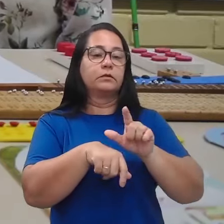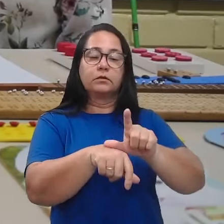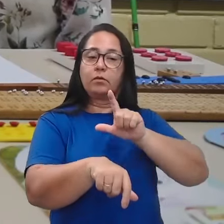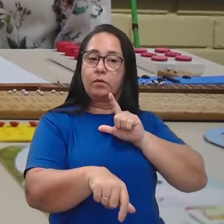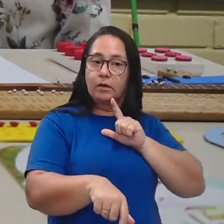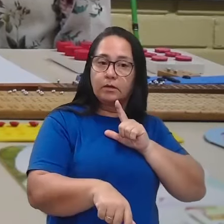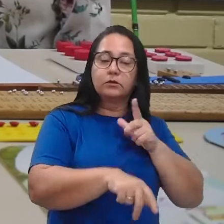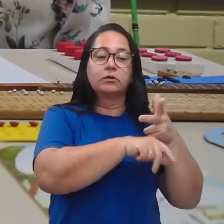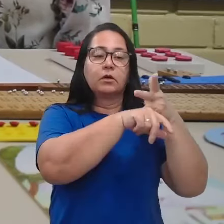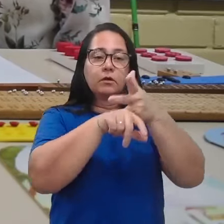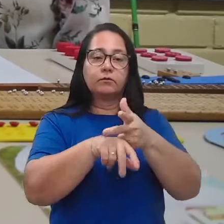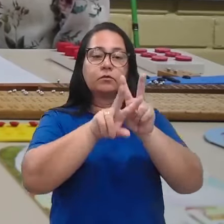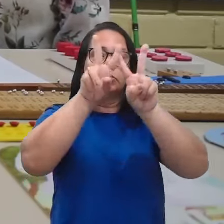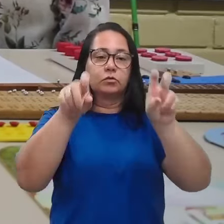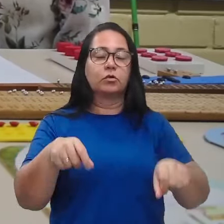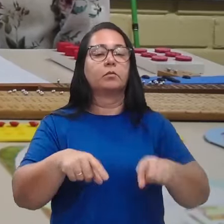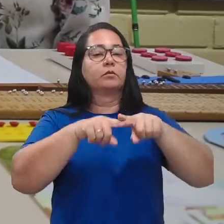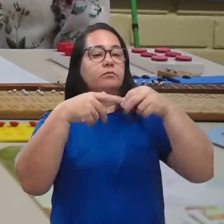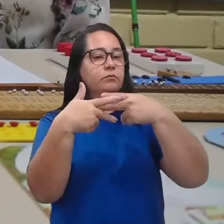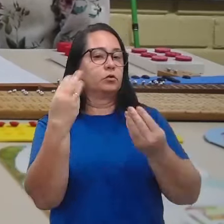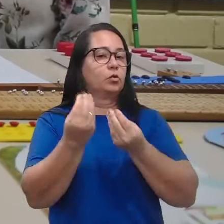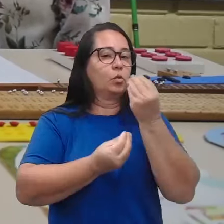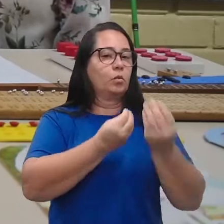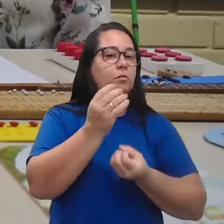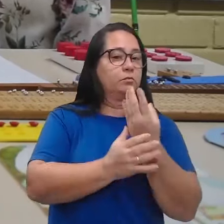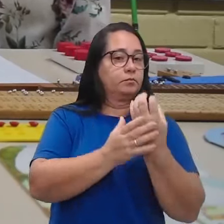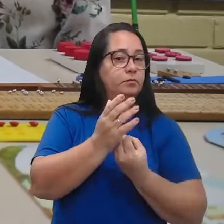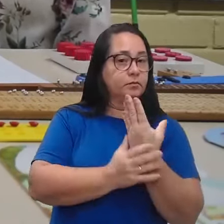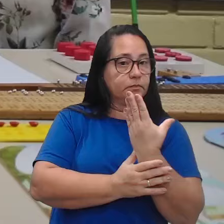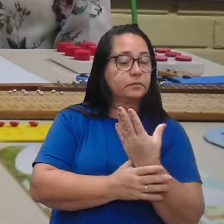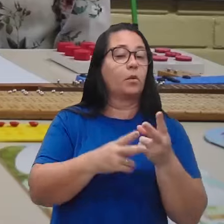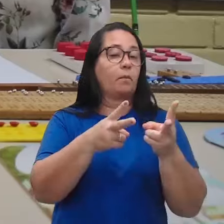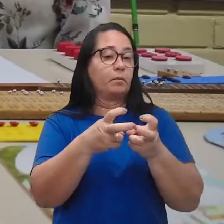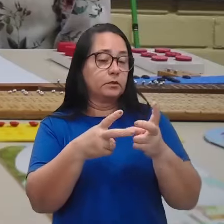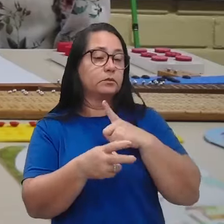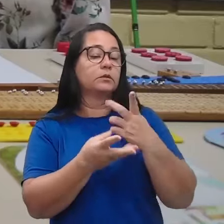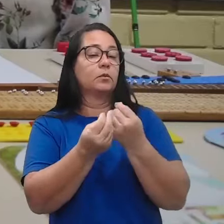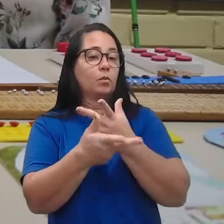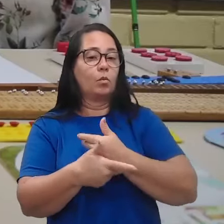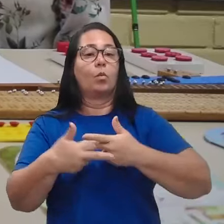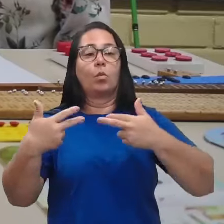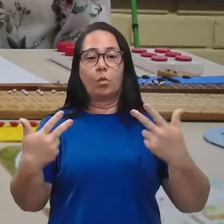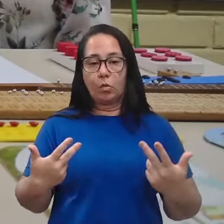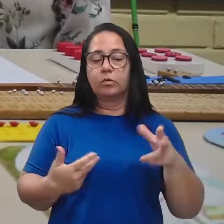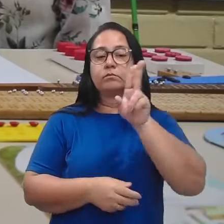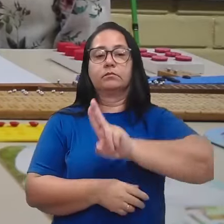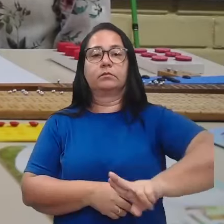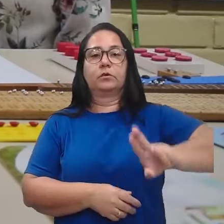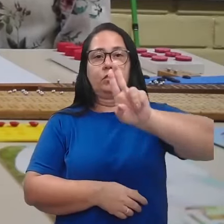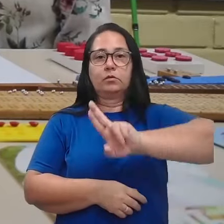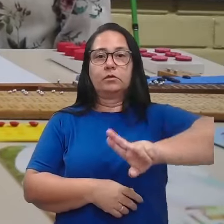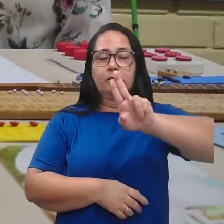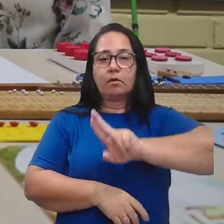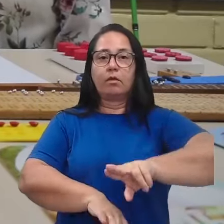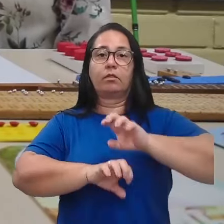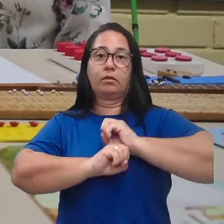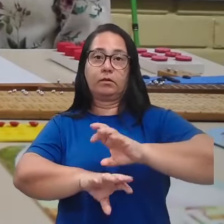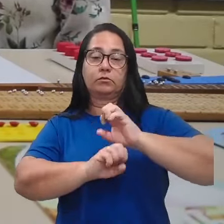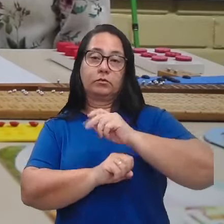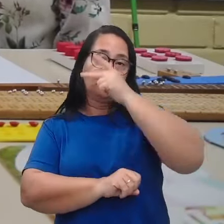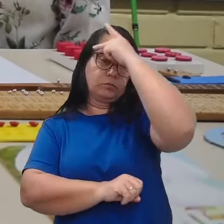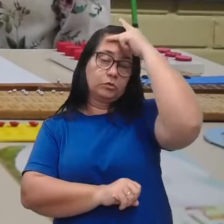gravação sobre esses materiais, a produção deles e a gente vê que tem bastante coisa, né, para usar na educação da pessoa com